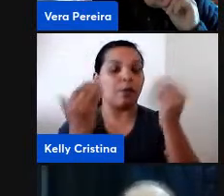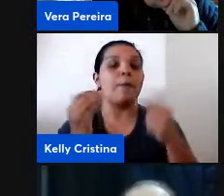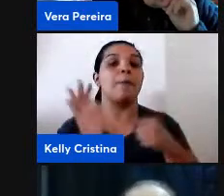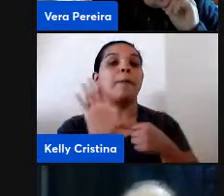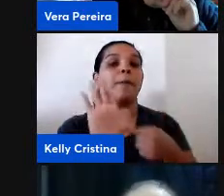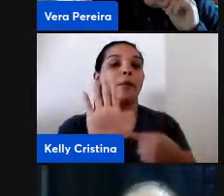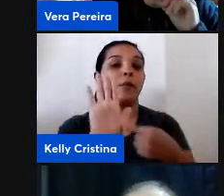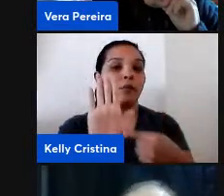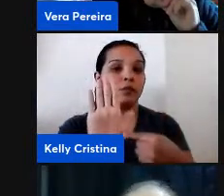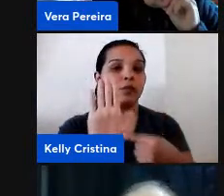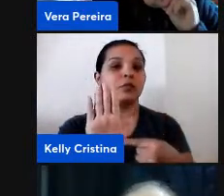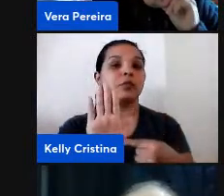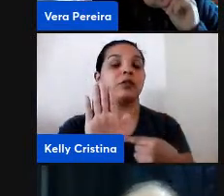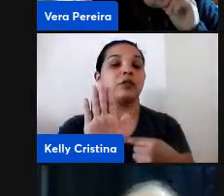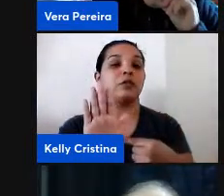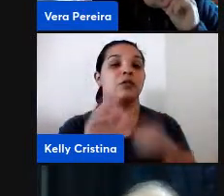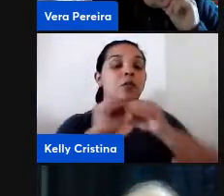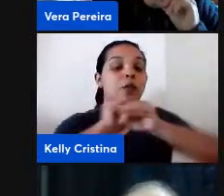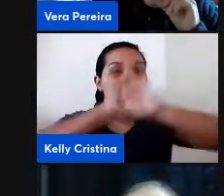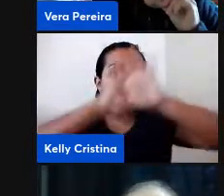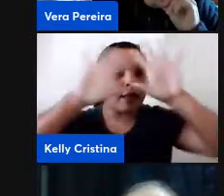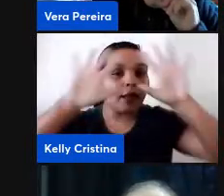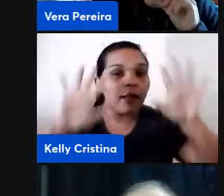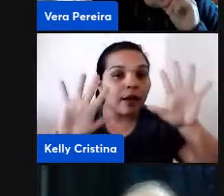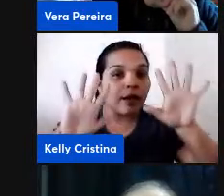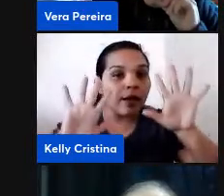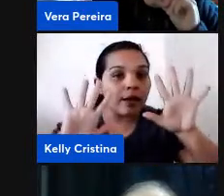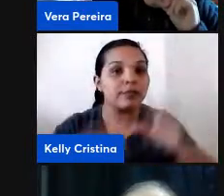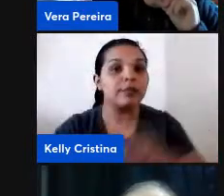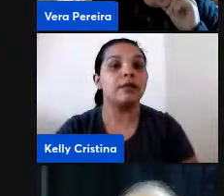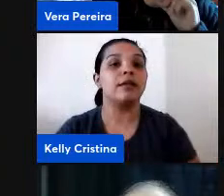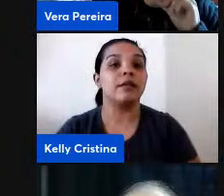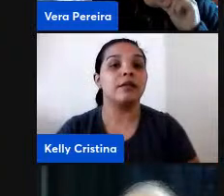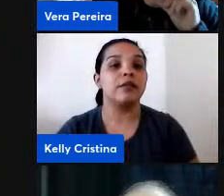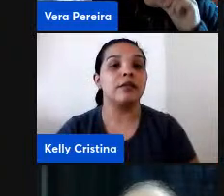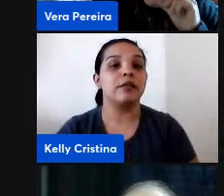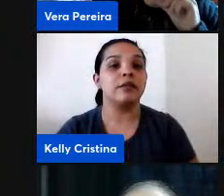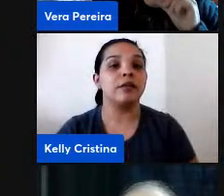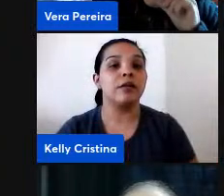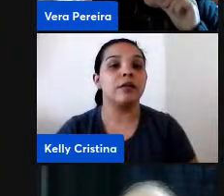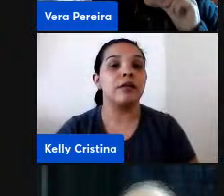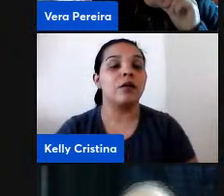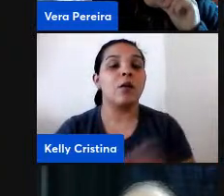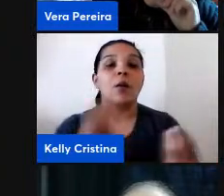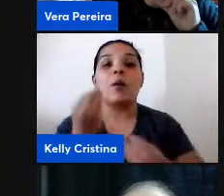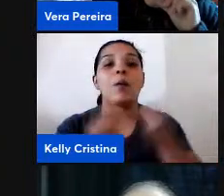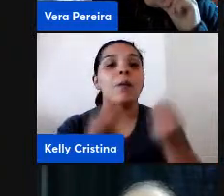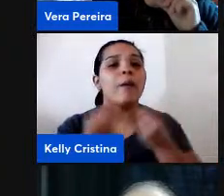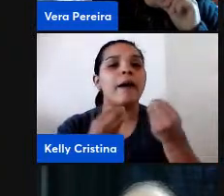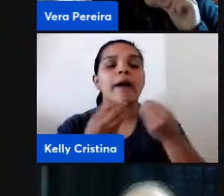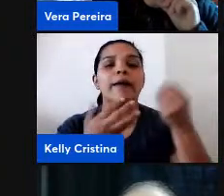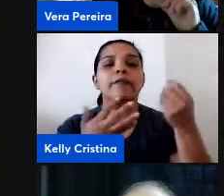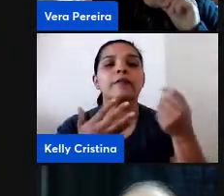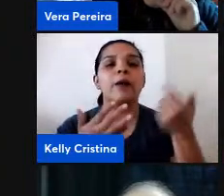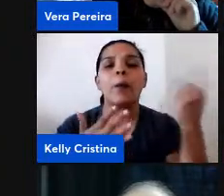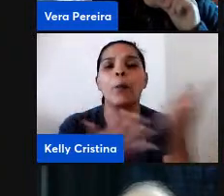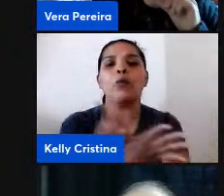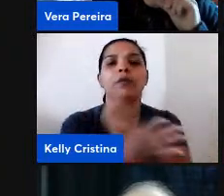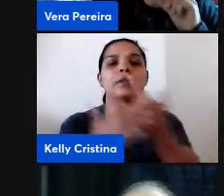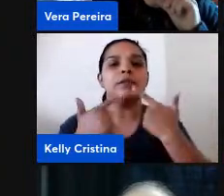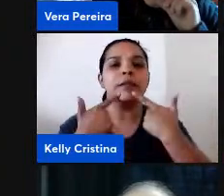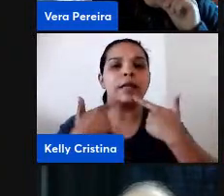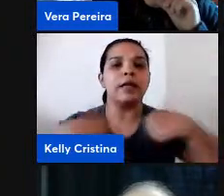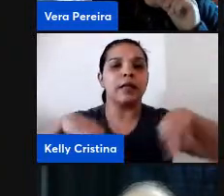com clareza o funcionamento da linguagem. A linguagem é